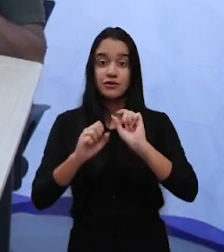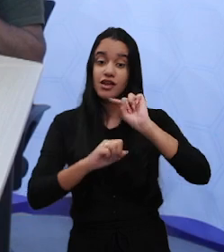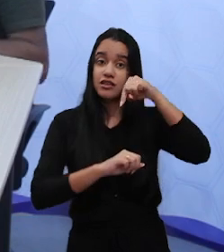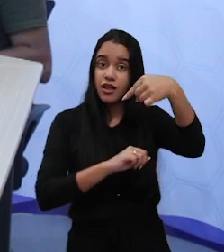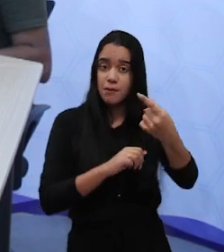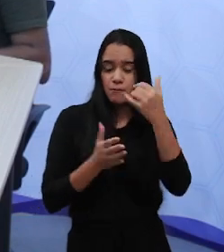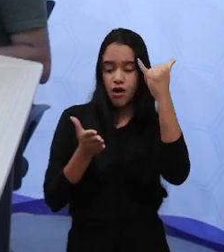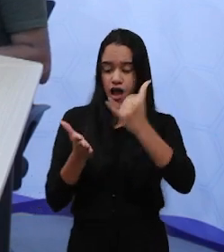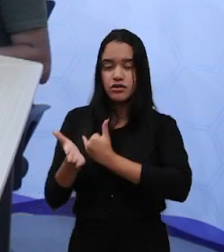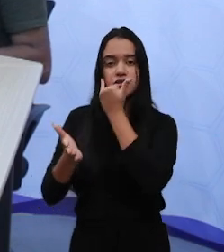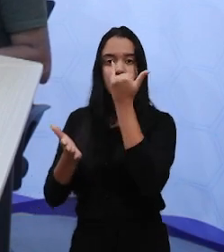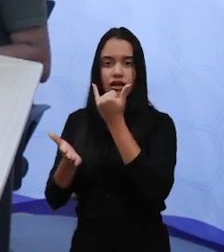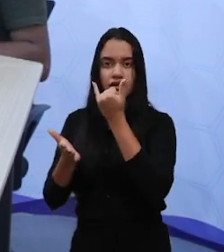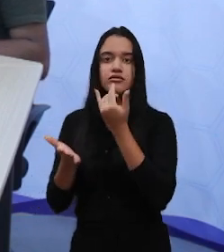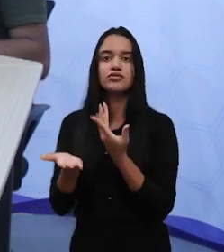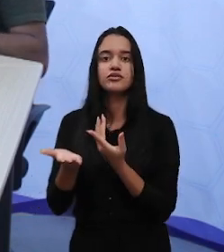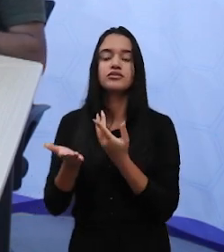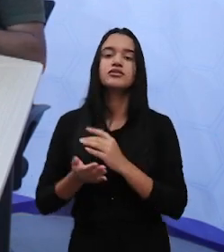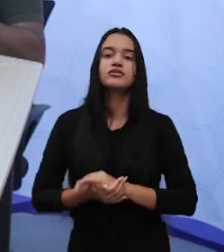assinar, confirmando, né?